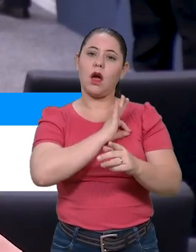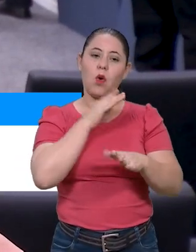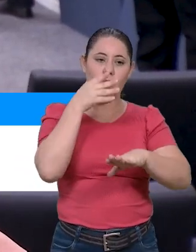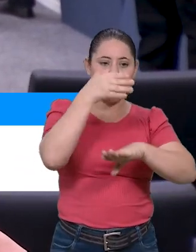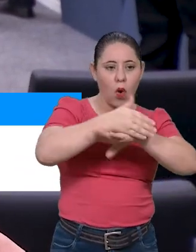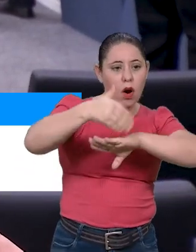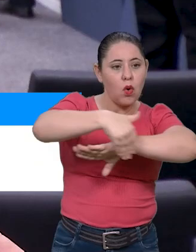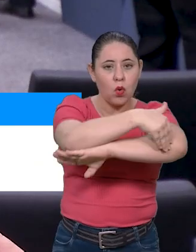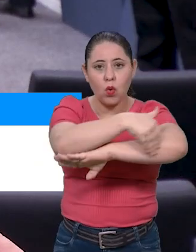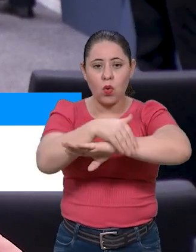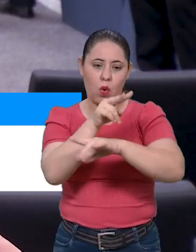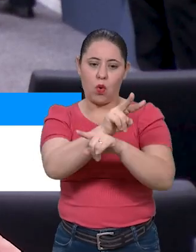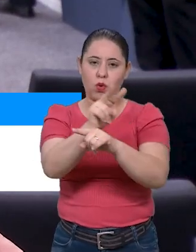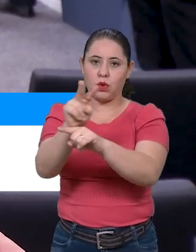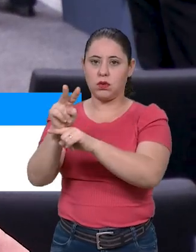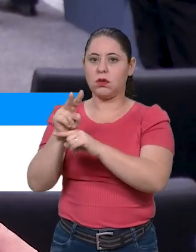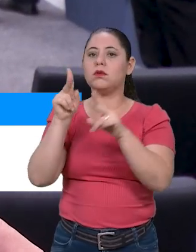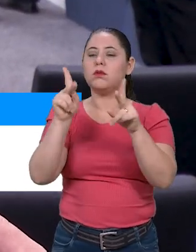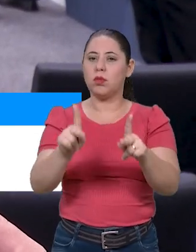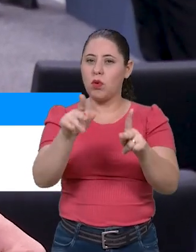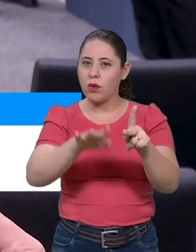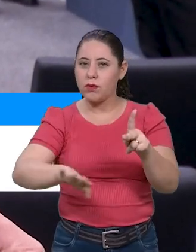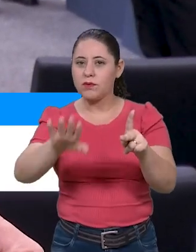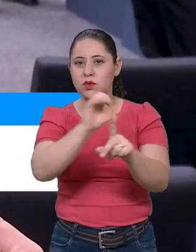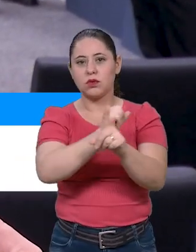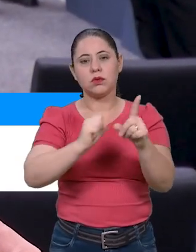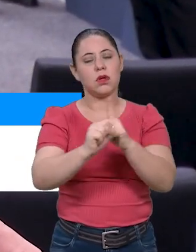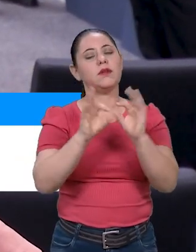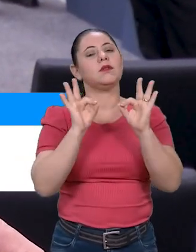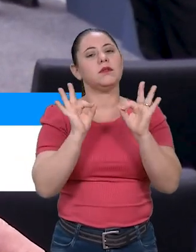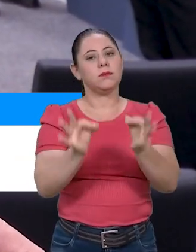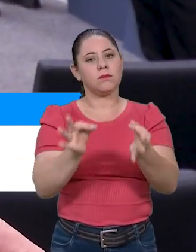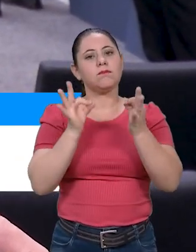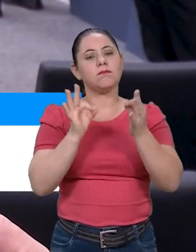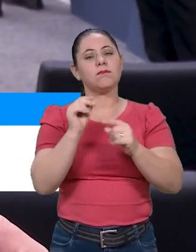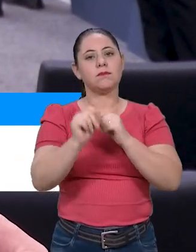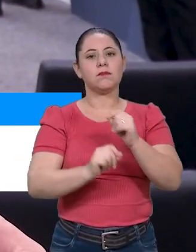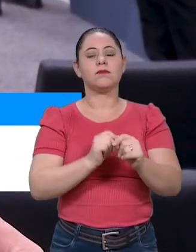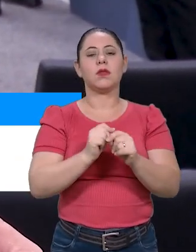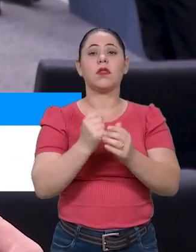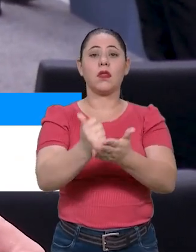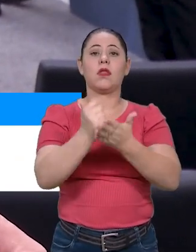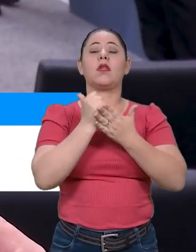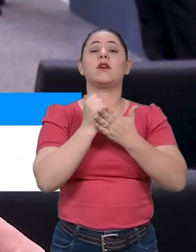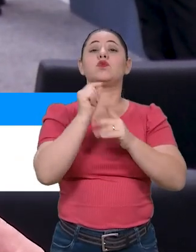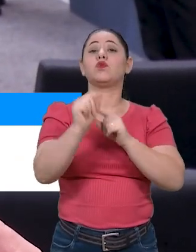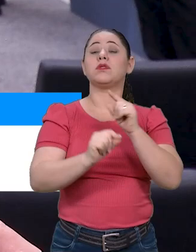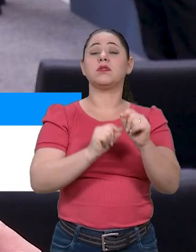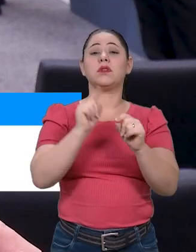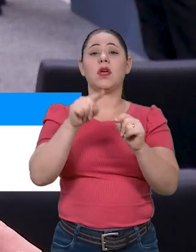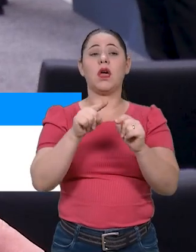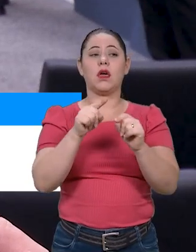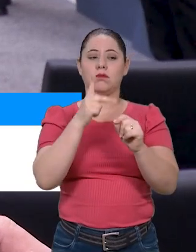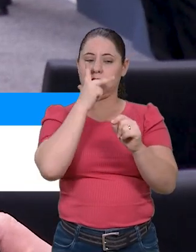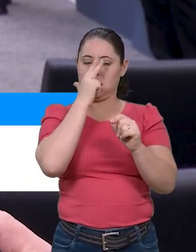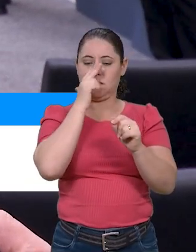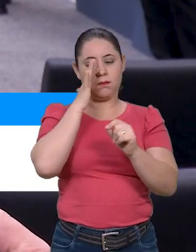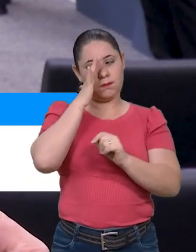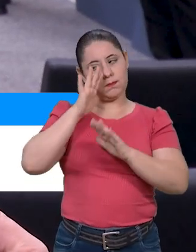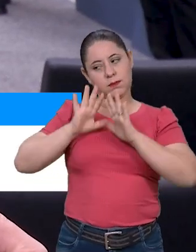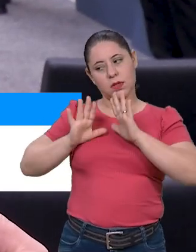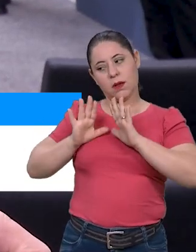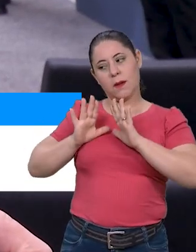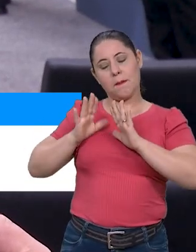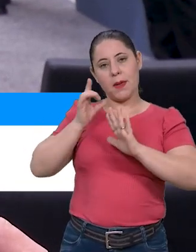o policial estando na rua cuidando das pessoas é com certeza traz aí uma